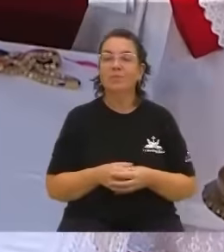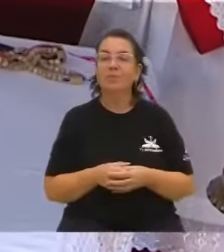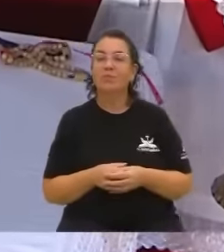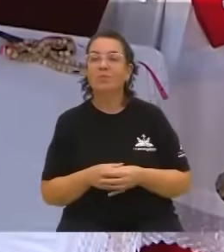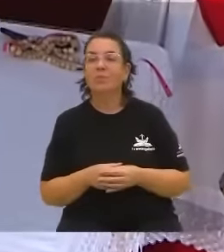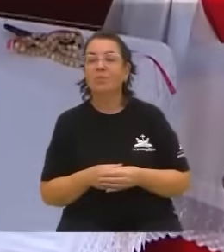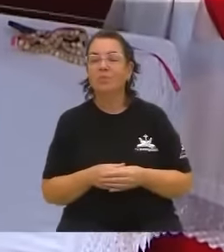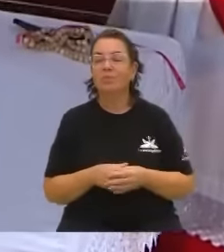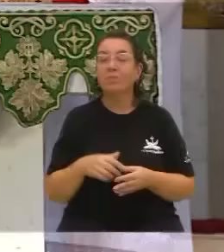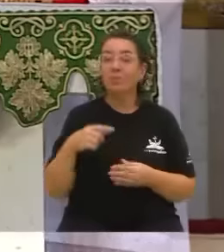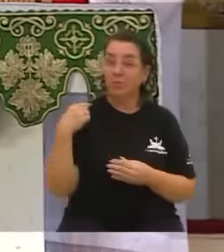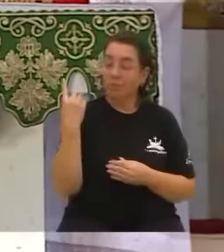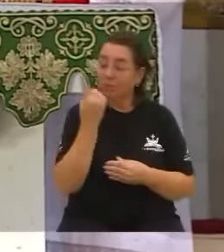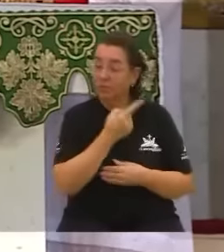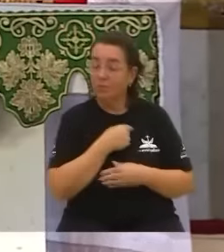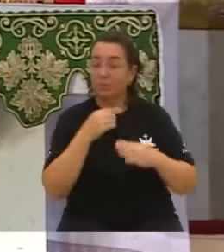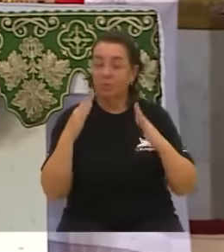céu.